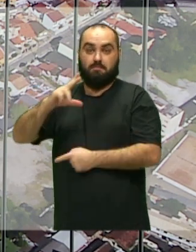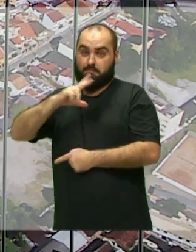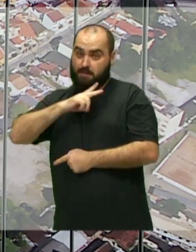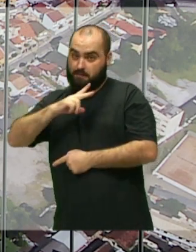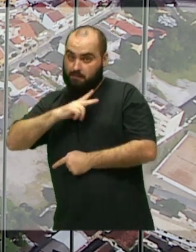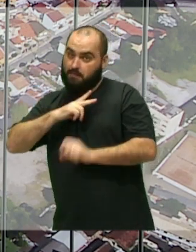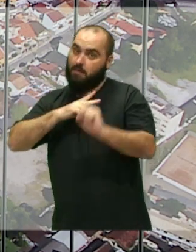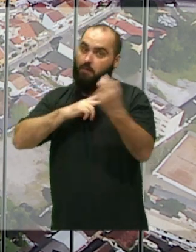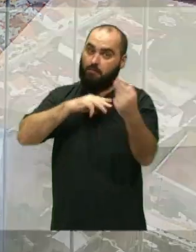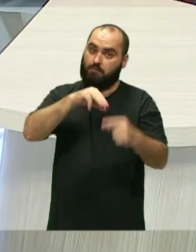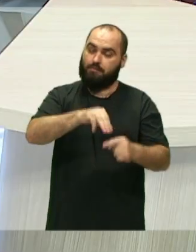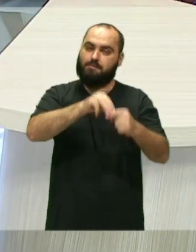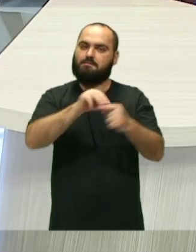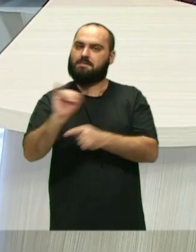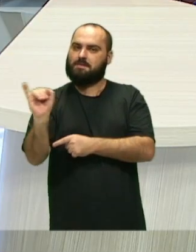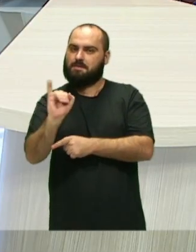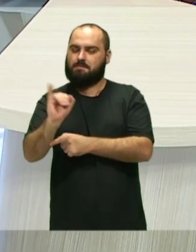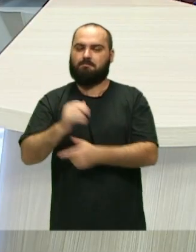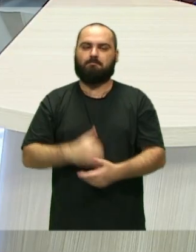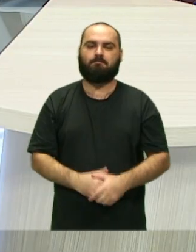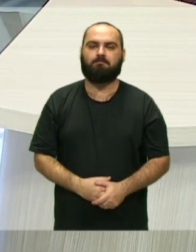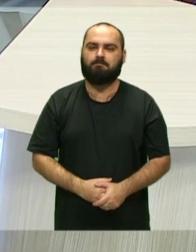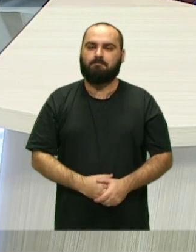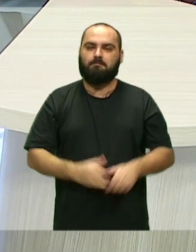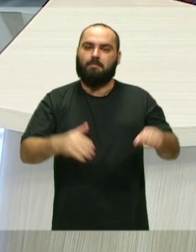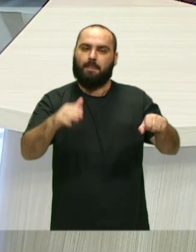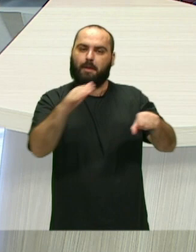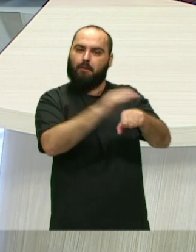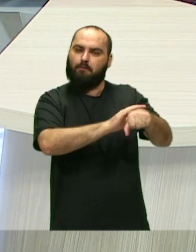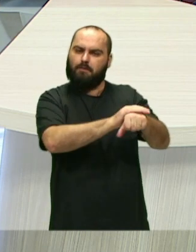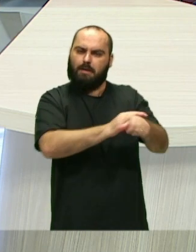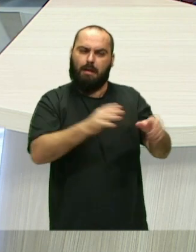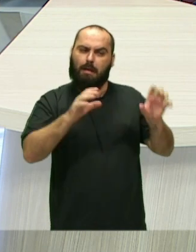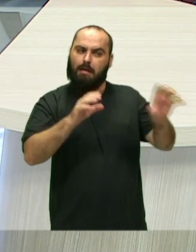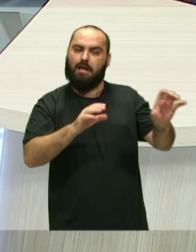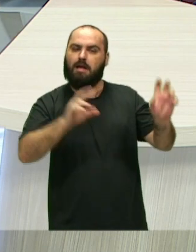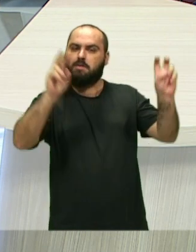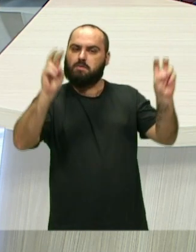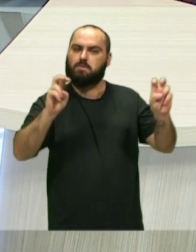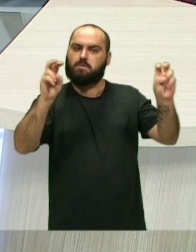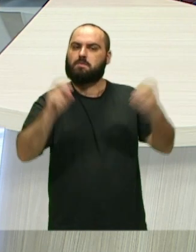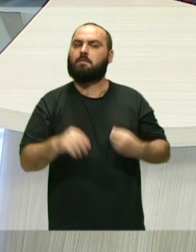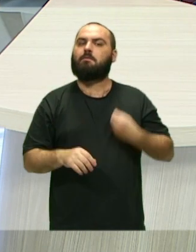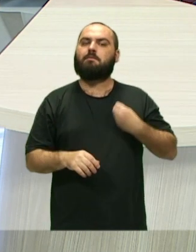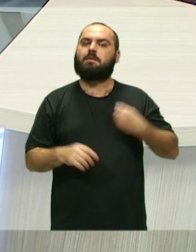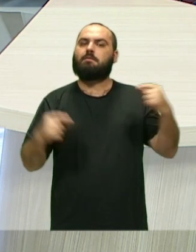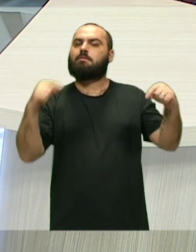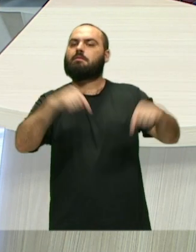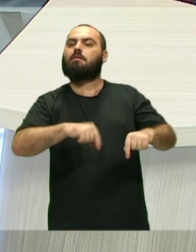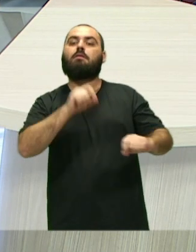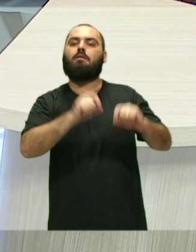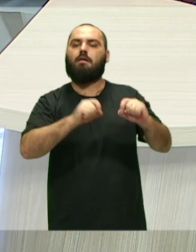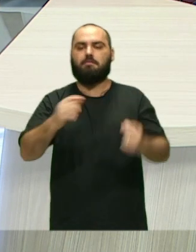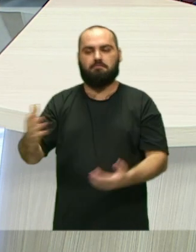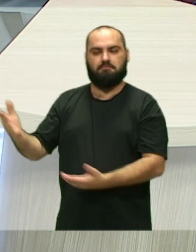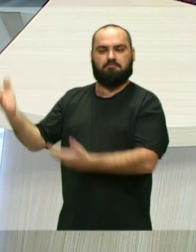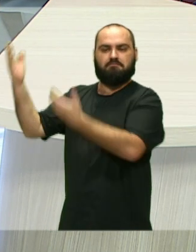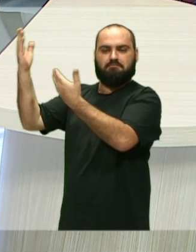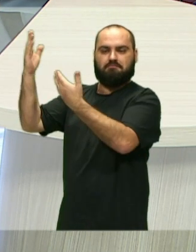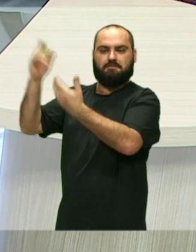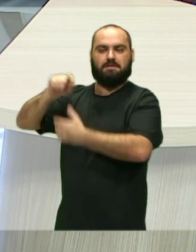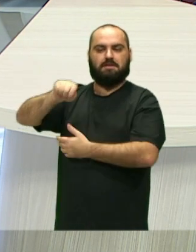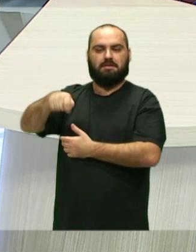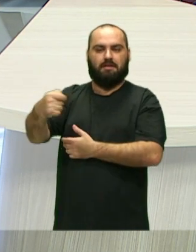aqui do município para conversar sobre este assunto nós recebemos no estúdio Vereador Adriano clava